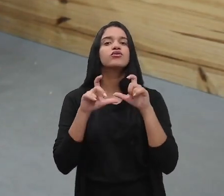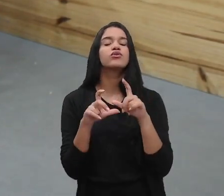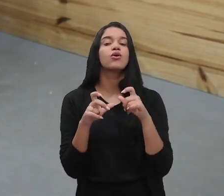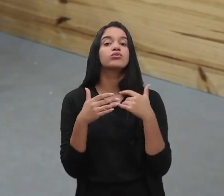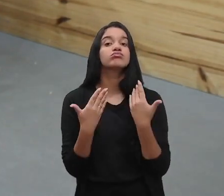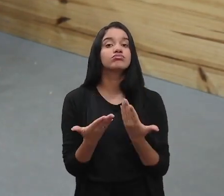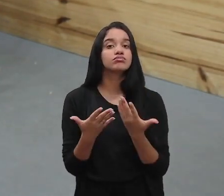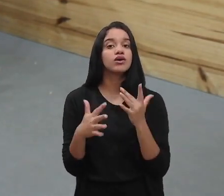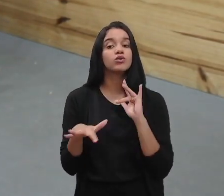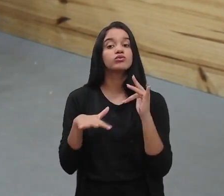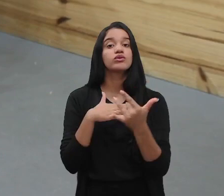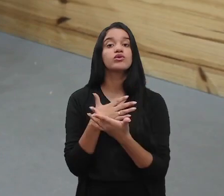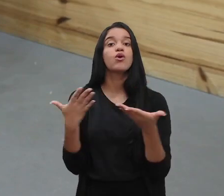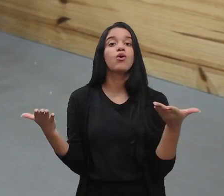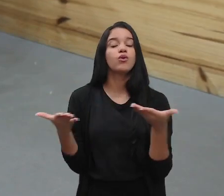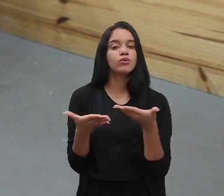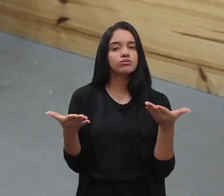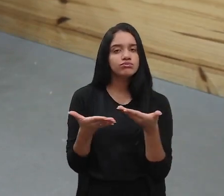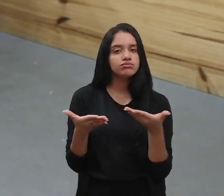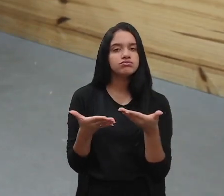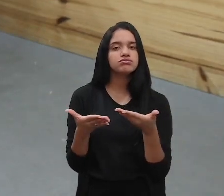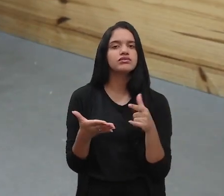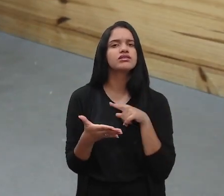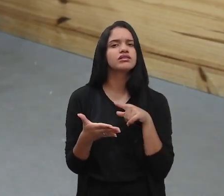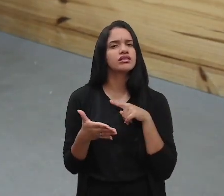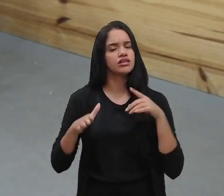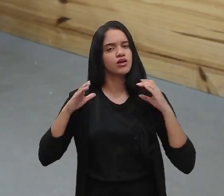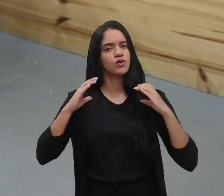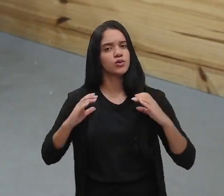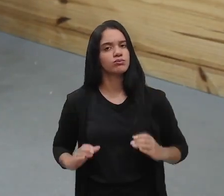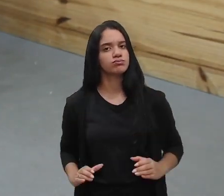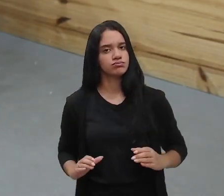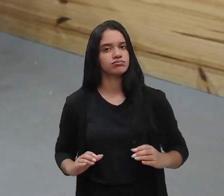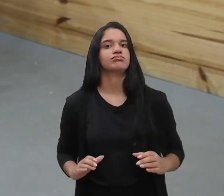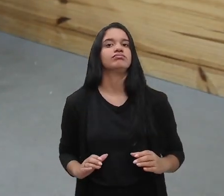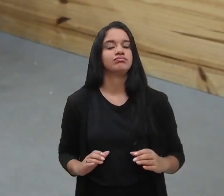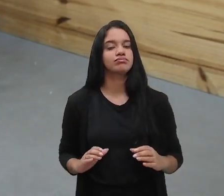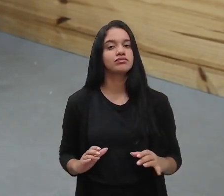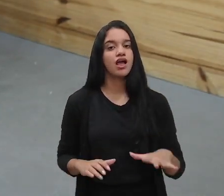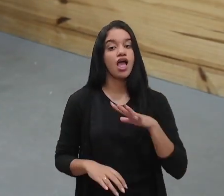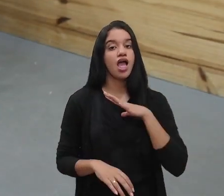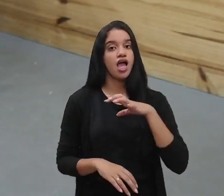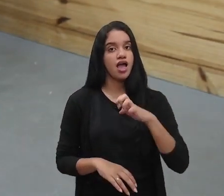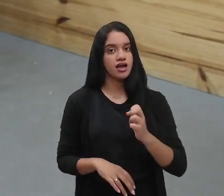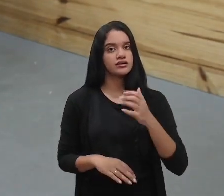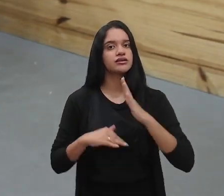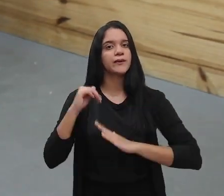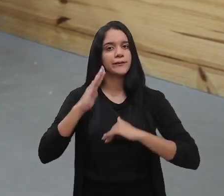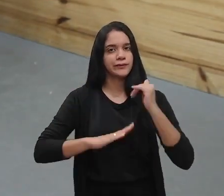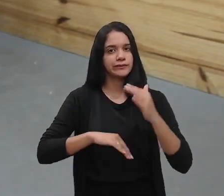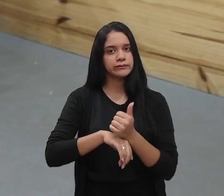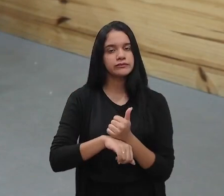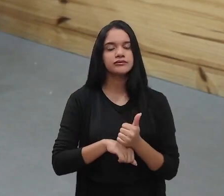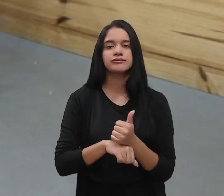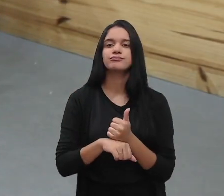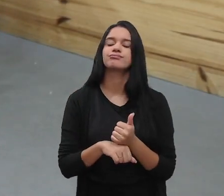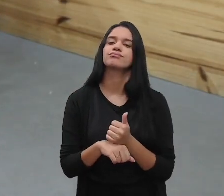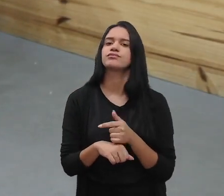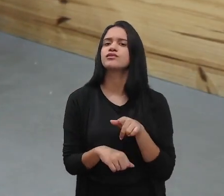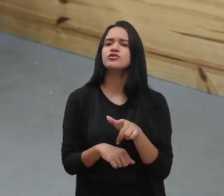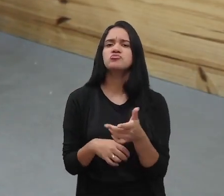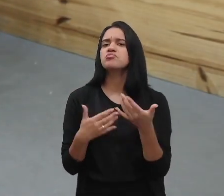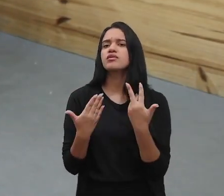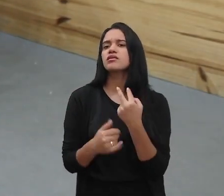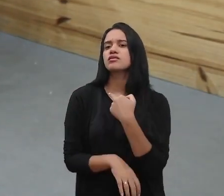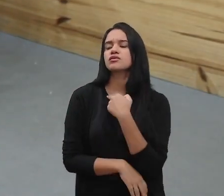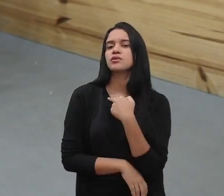social hoje? Olha. Será que você está tendo um comportamento que seja ético, referente à sua profissão, seu ambiente de trabalho? Não que você não